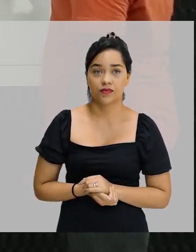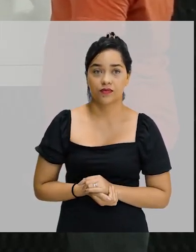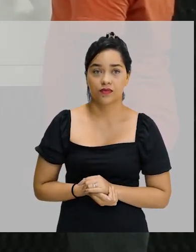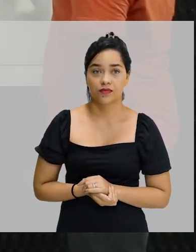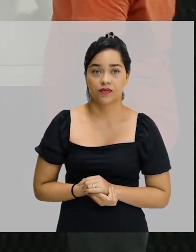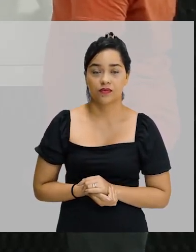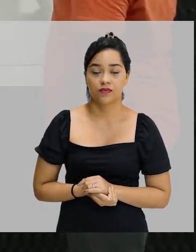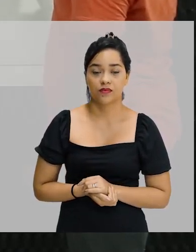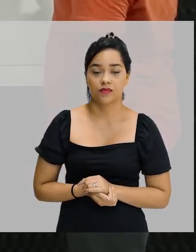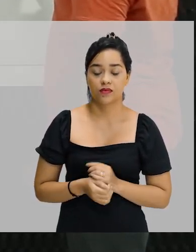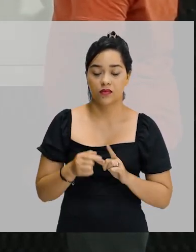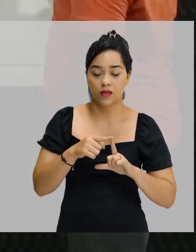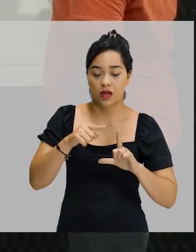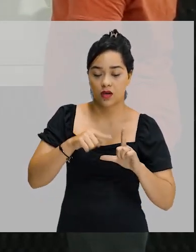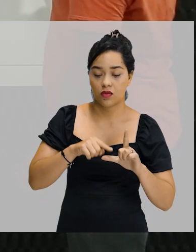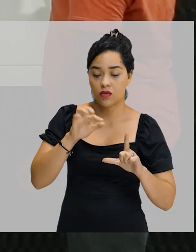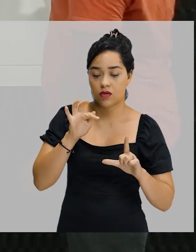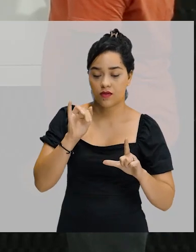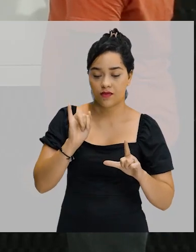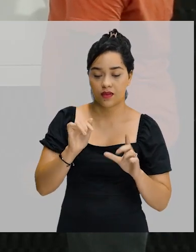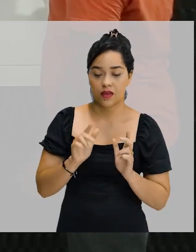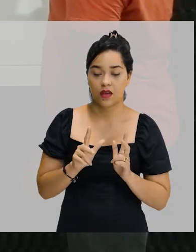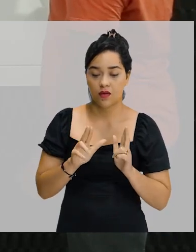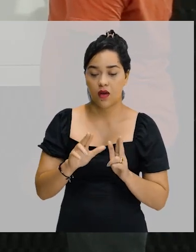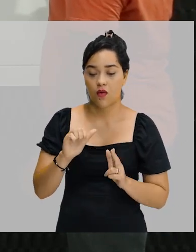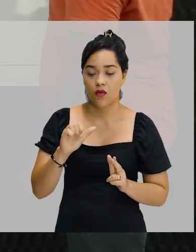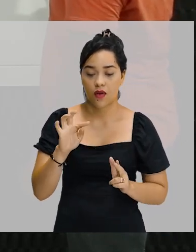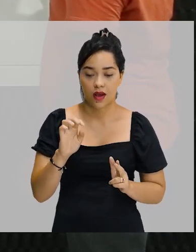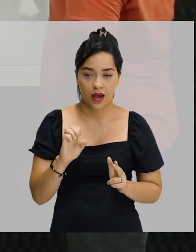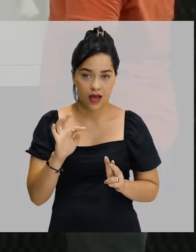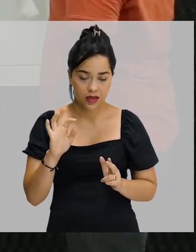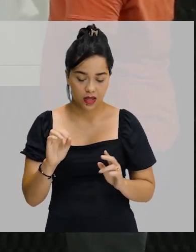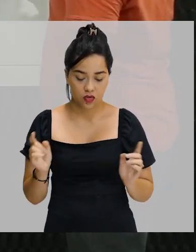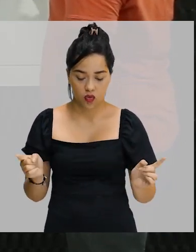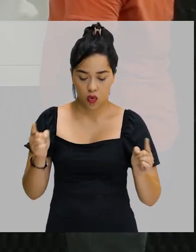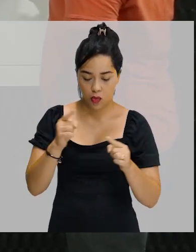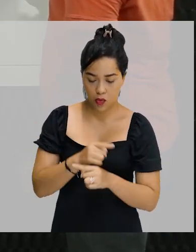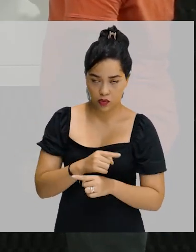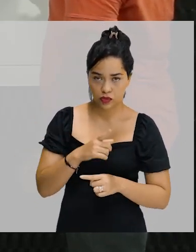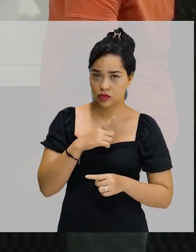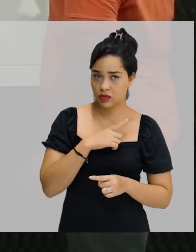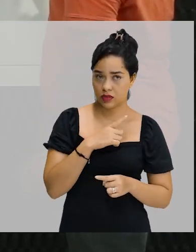o ângulo φ, ele vai ser, ó, cateto oposto sobre